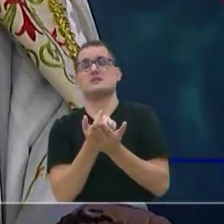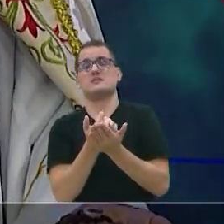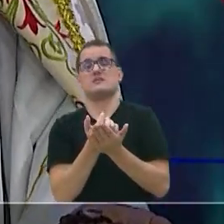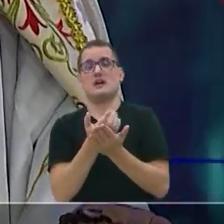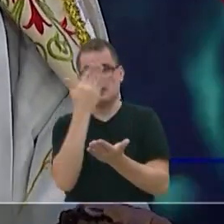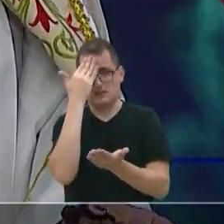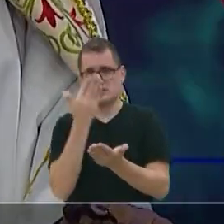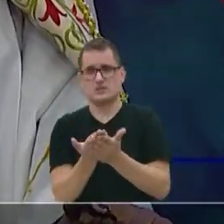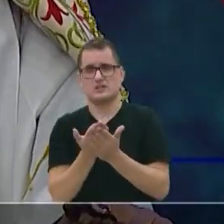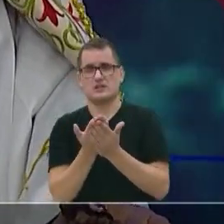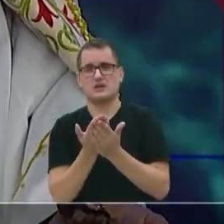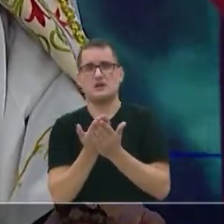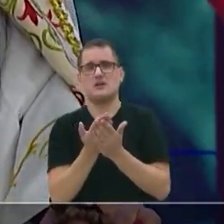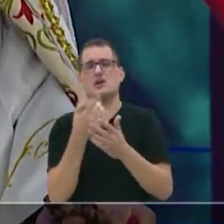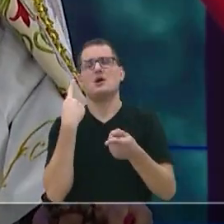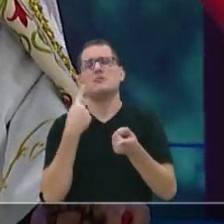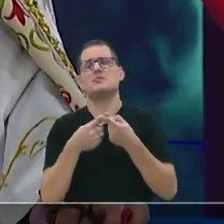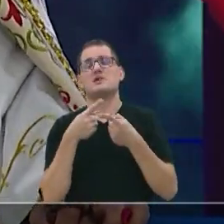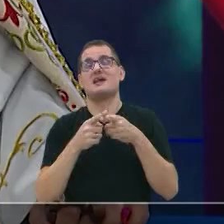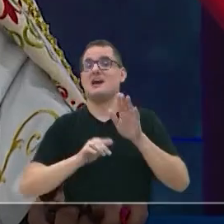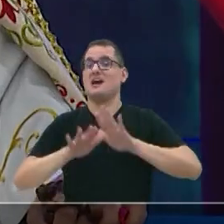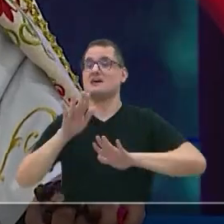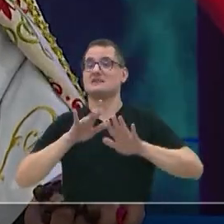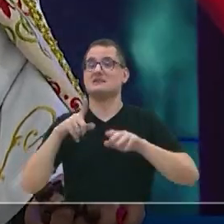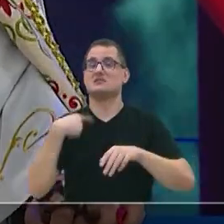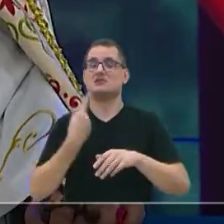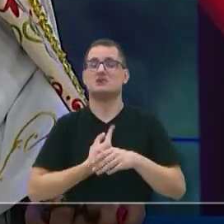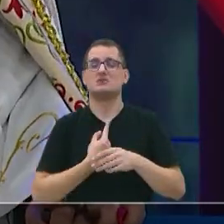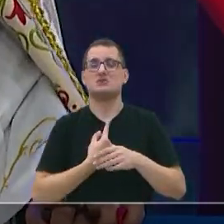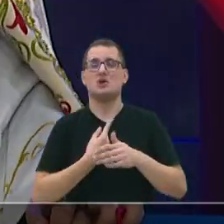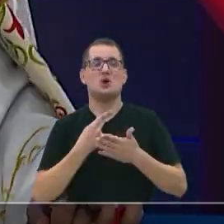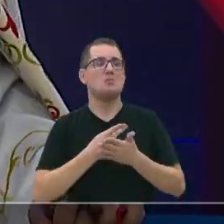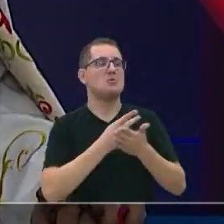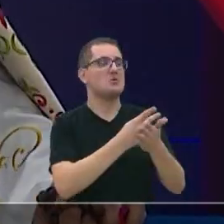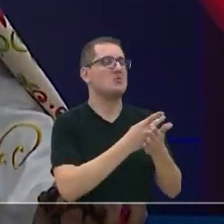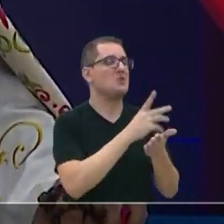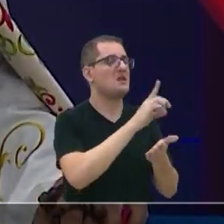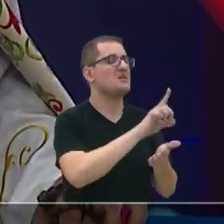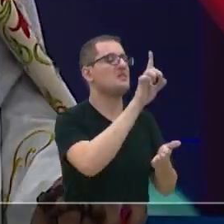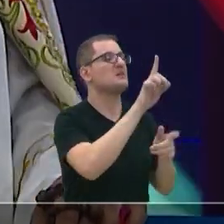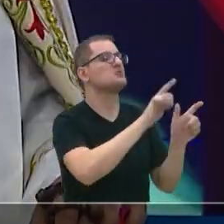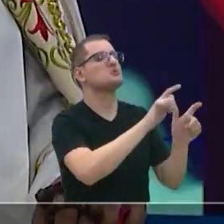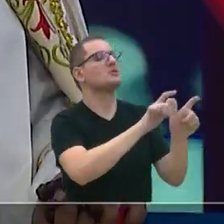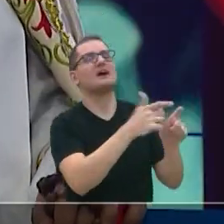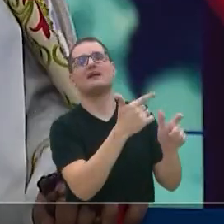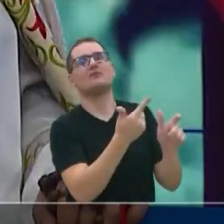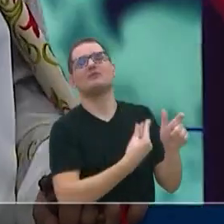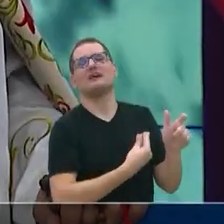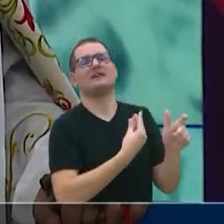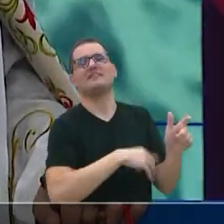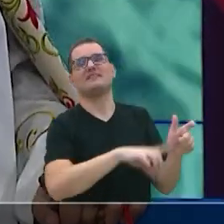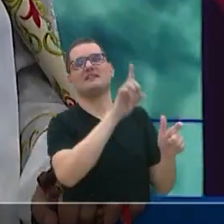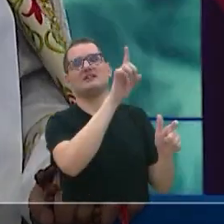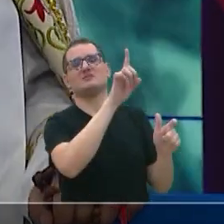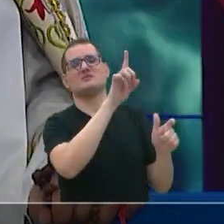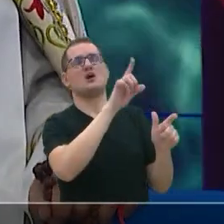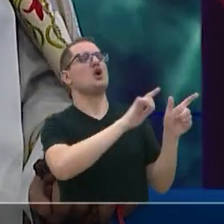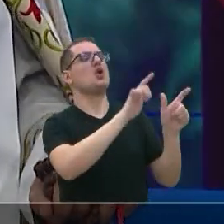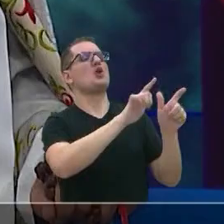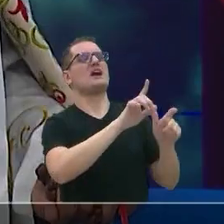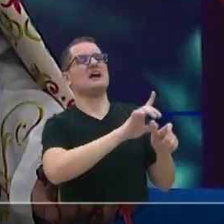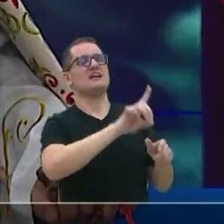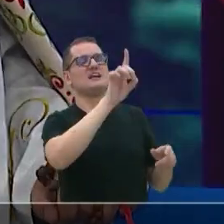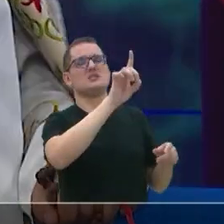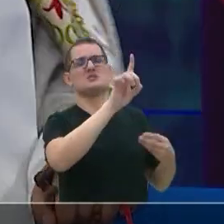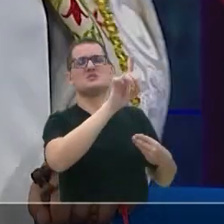acreditam, porque às vezes procuramos Deus onde Ele não está, onde Ele não vive, onde